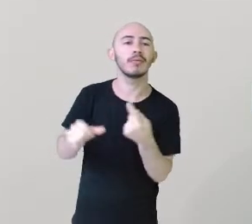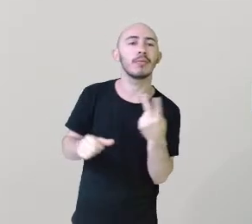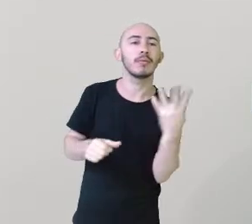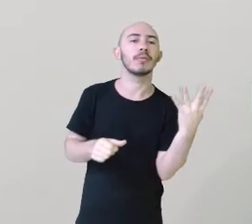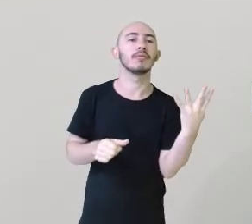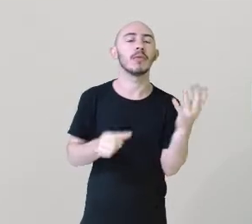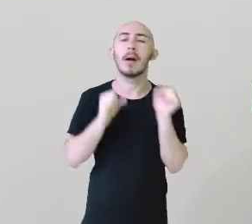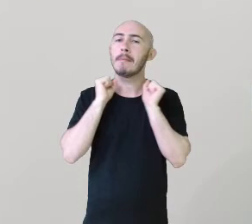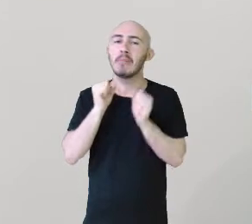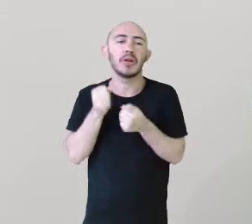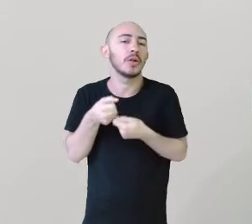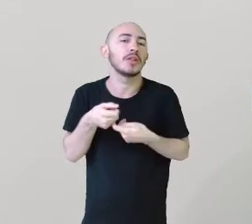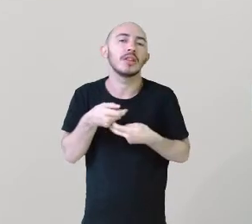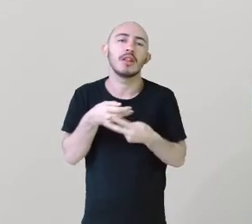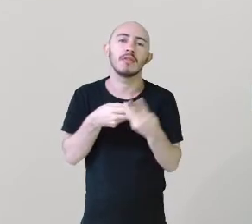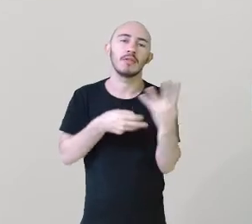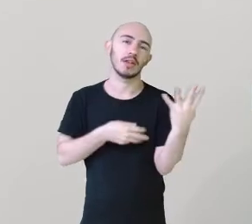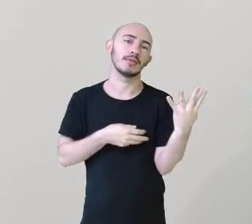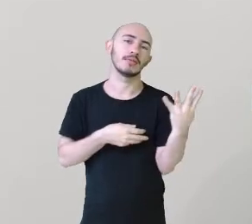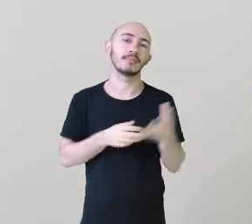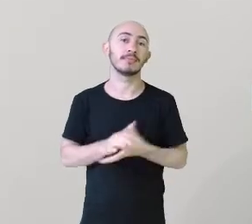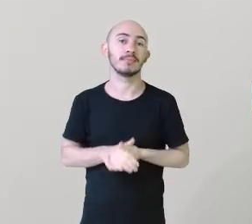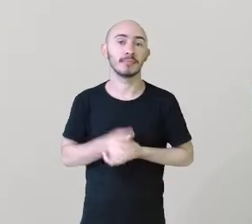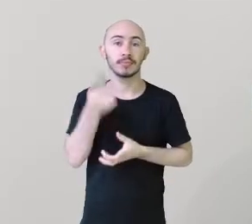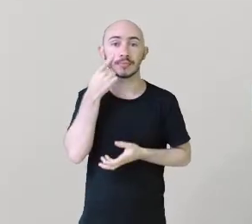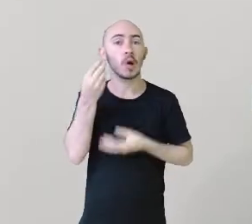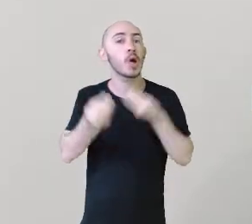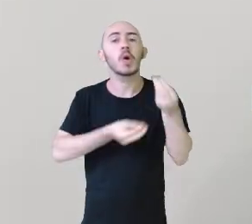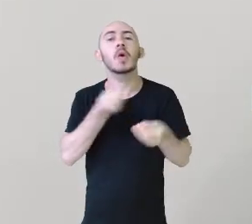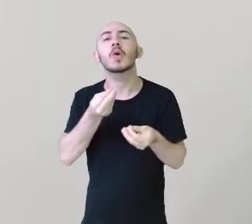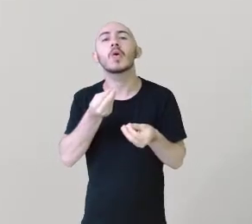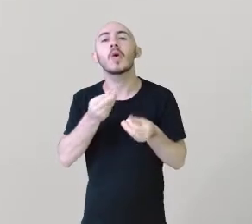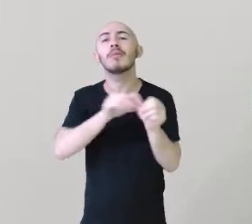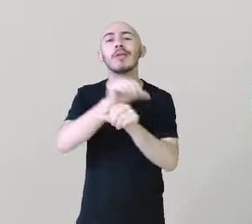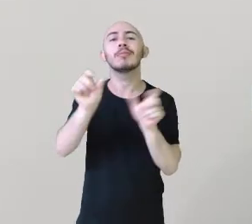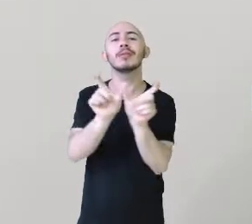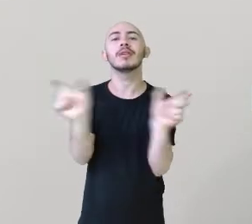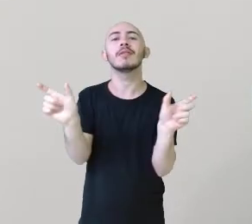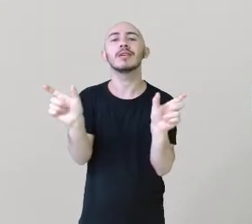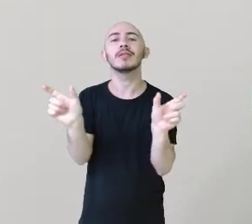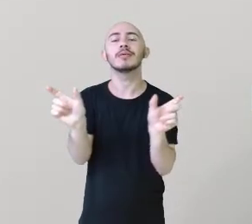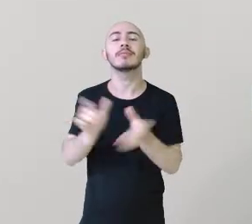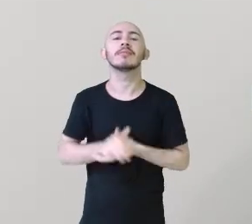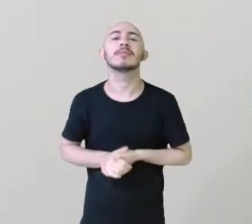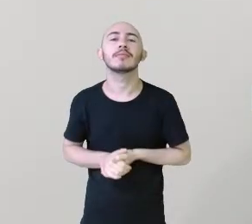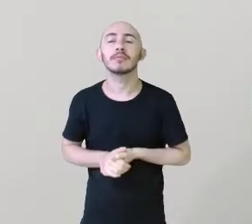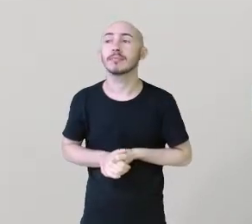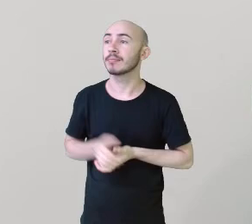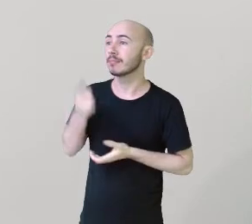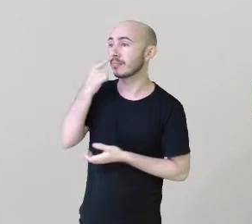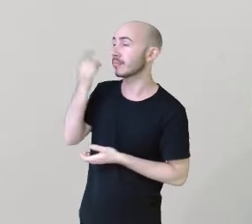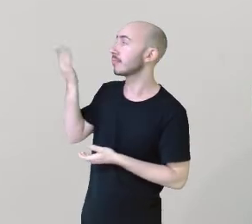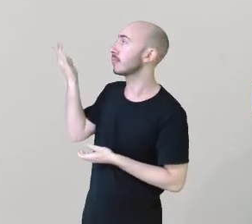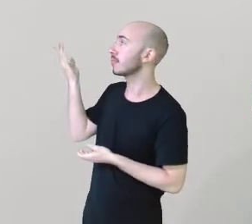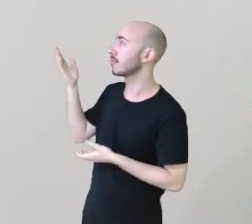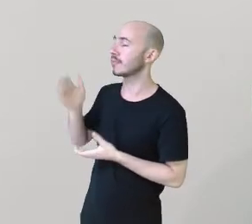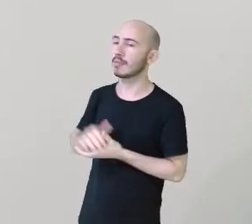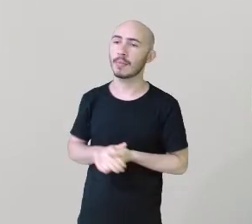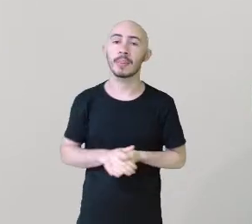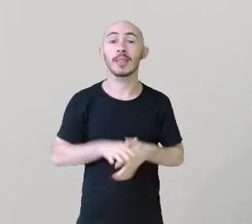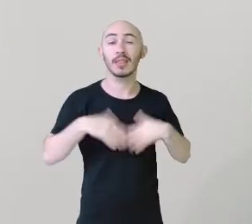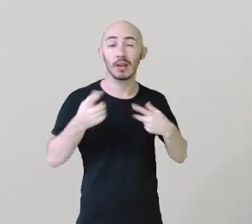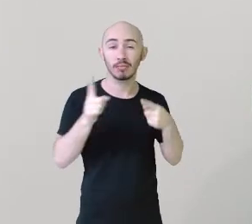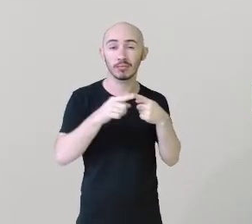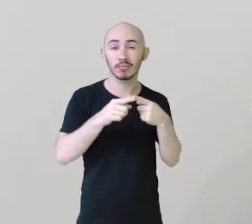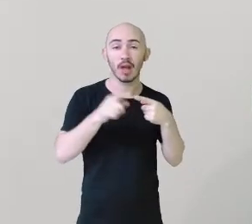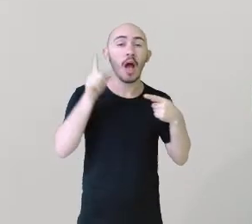ser vários. Então, como é que ficaria o título desta fábula? Os